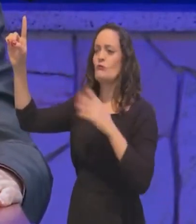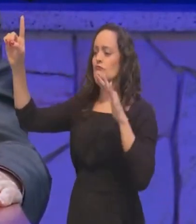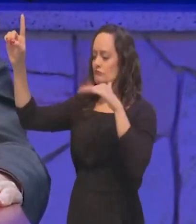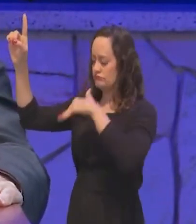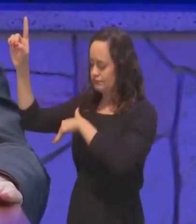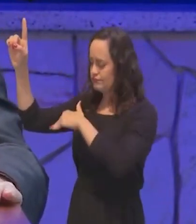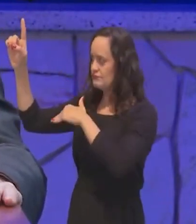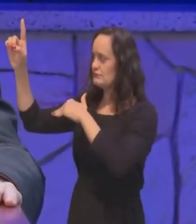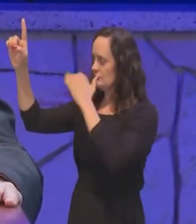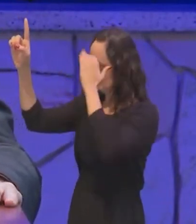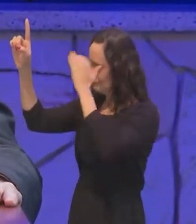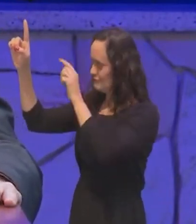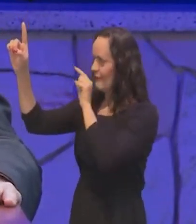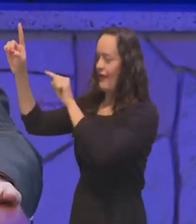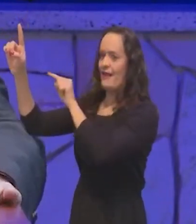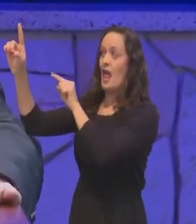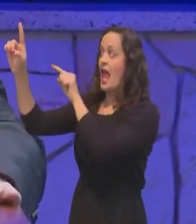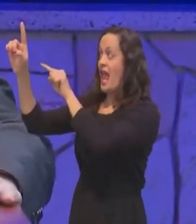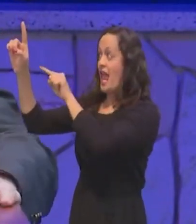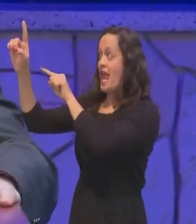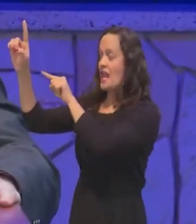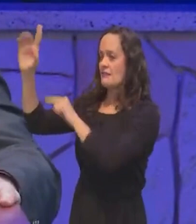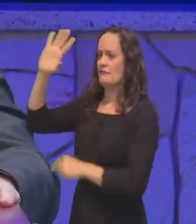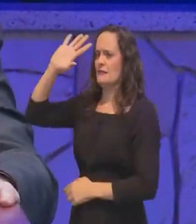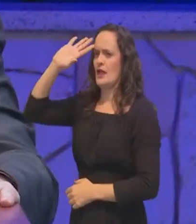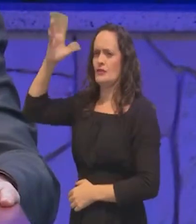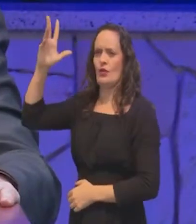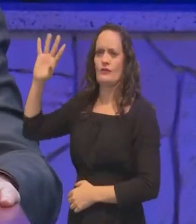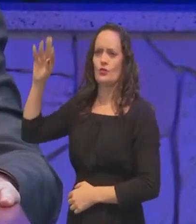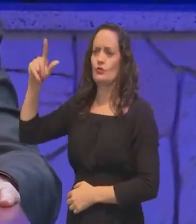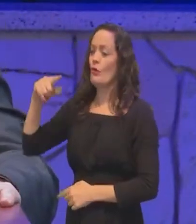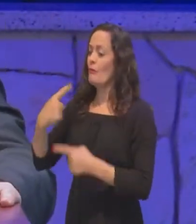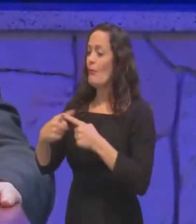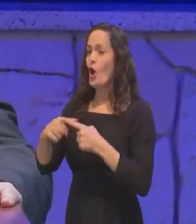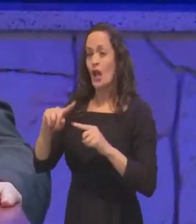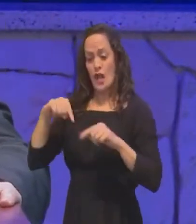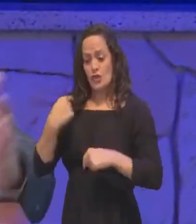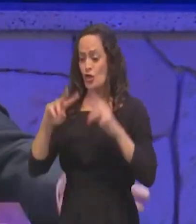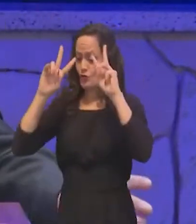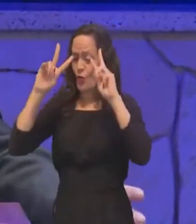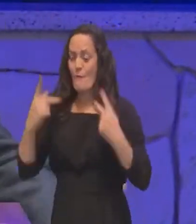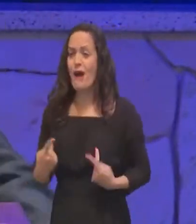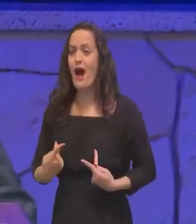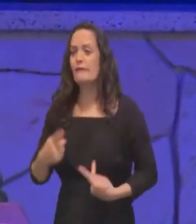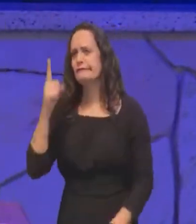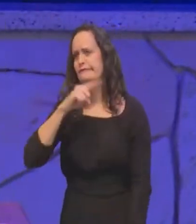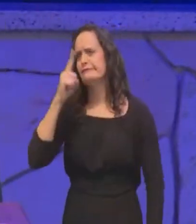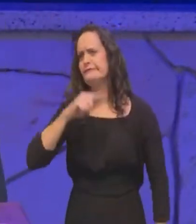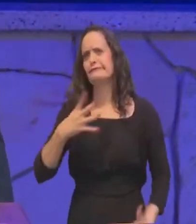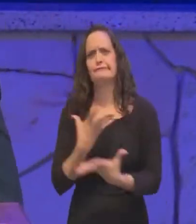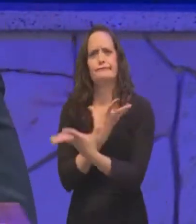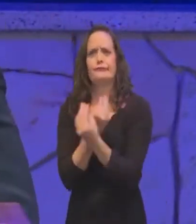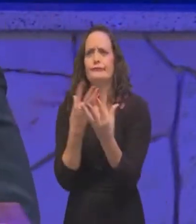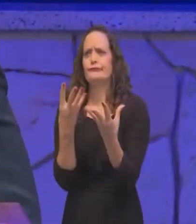Porque a solução está com Ele. Nós somos humanos. Podemos falhar, e como falhamos?